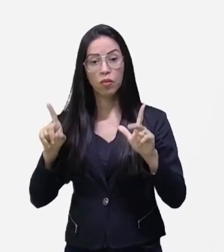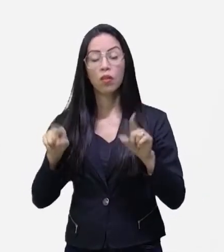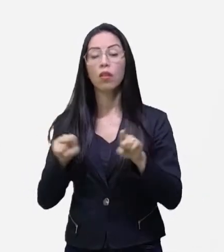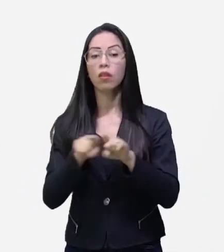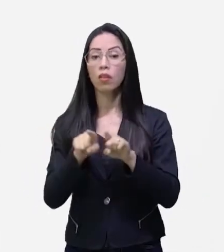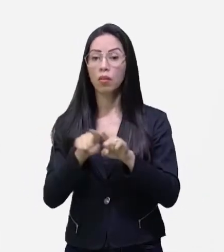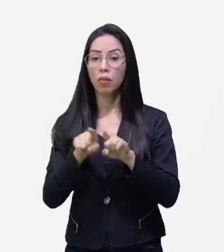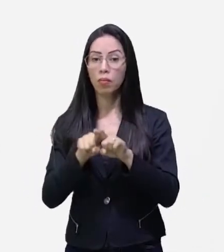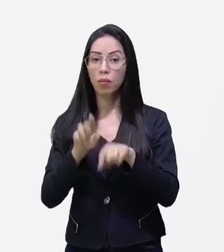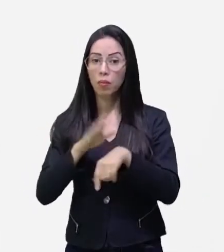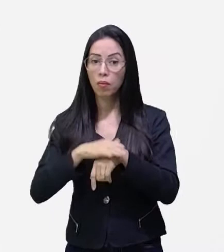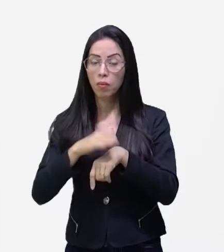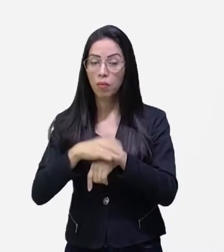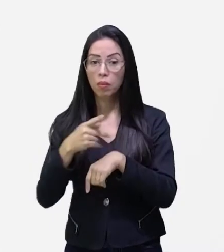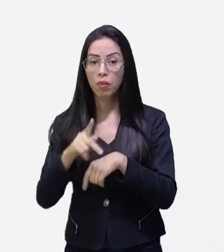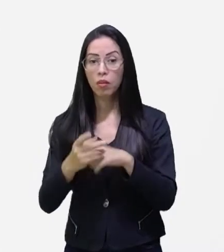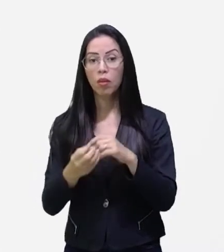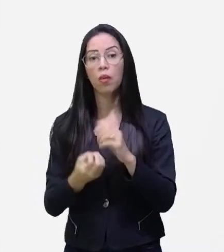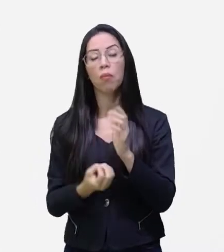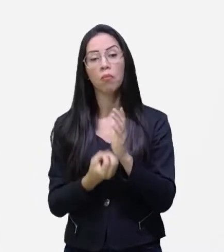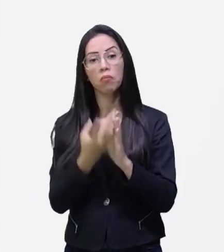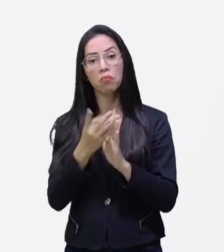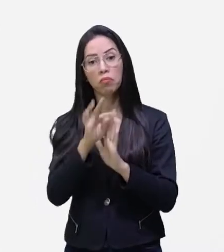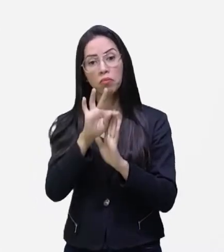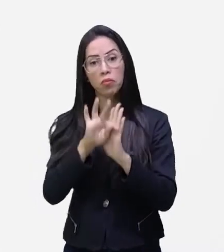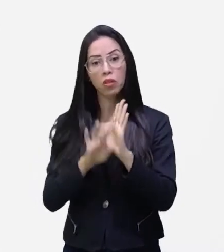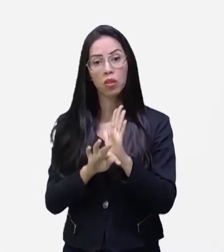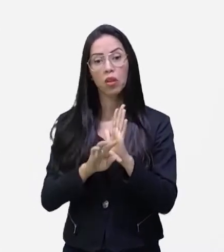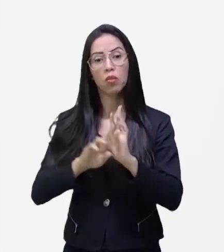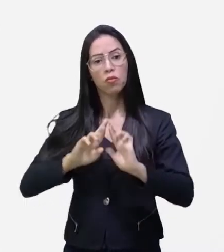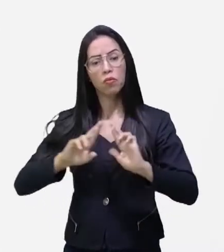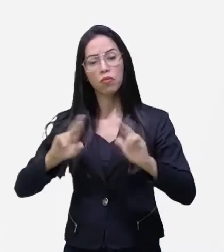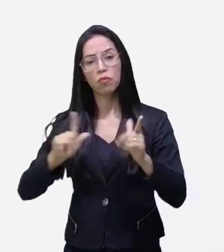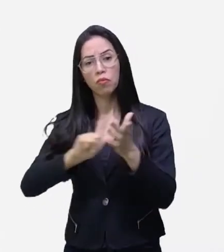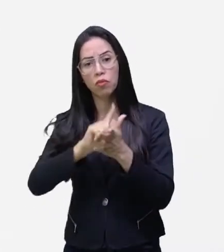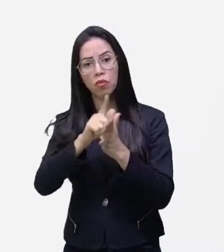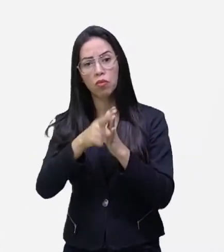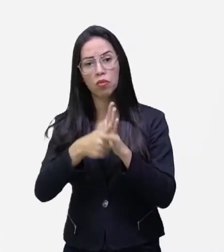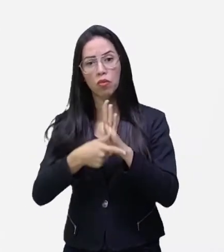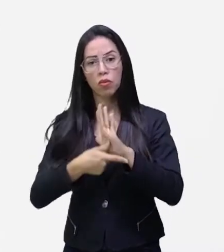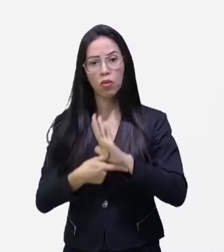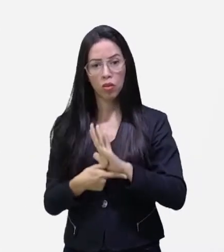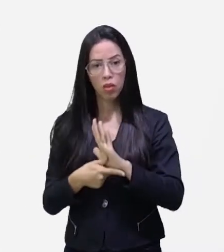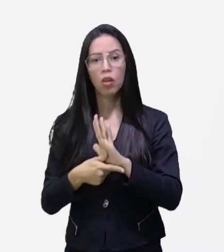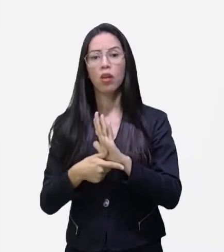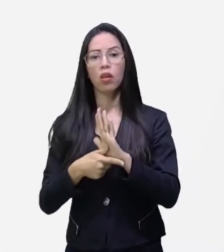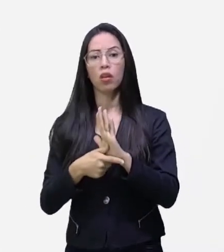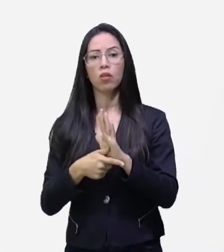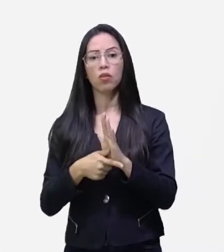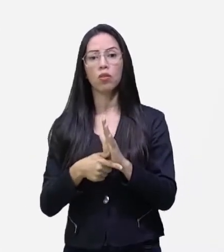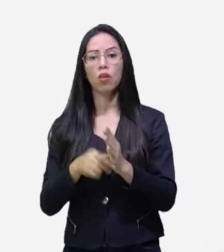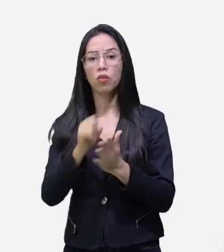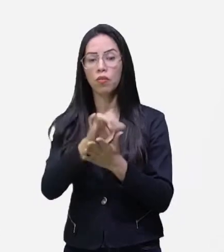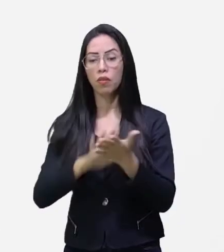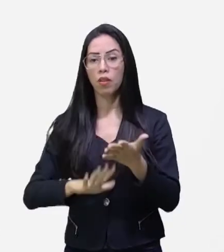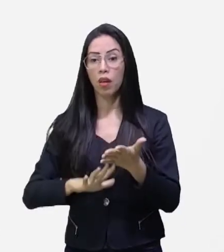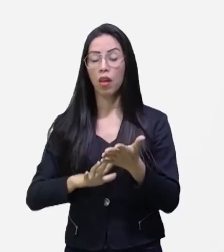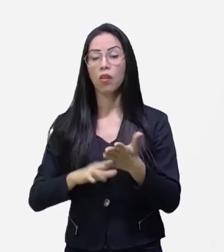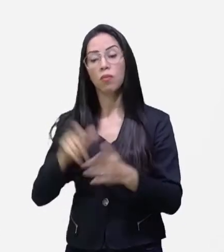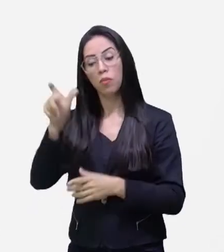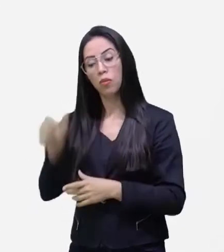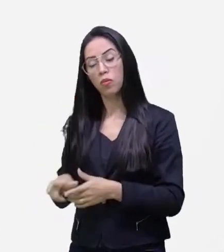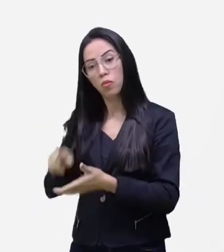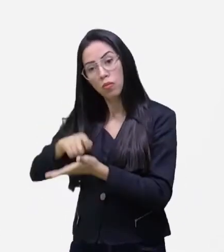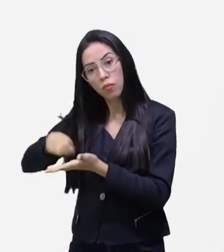Produzir textos de diferentes gêneros, atendendo diferentes finalidades por meio da atividade de um escriba. É isso